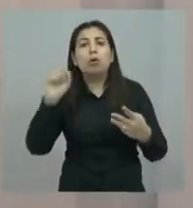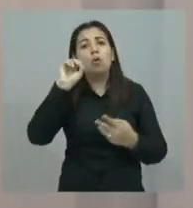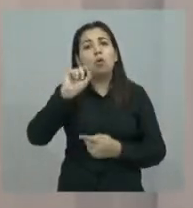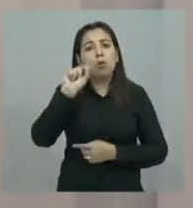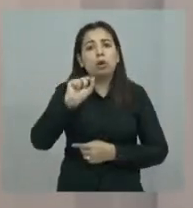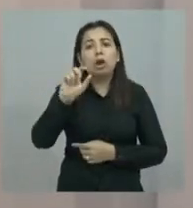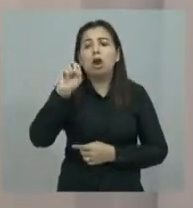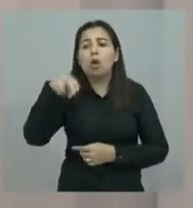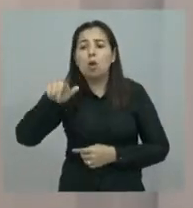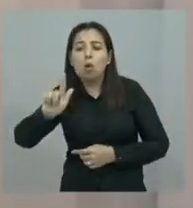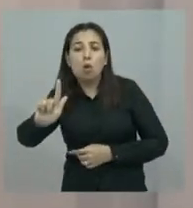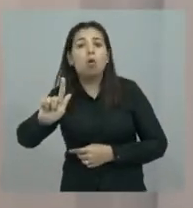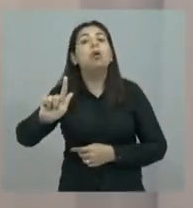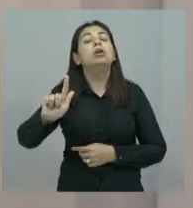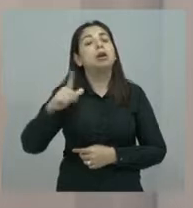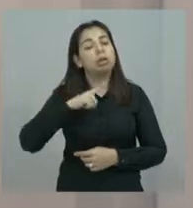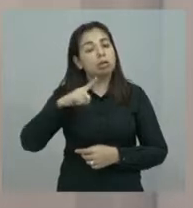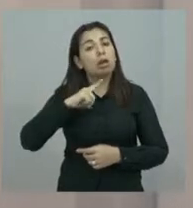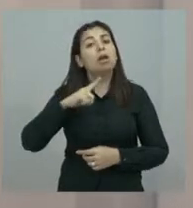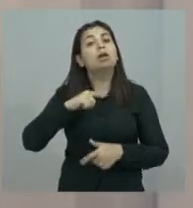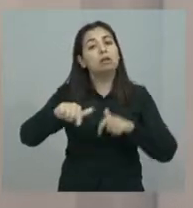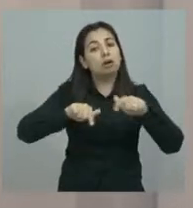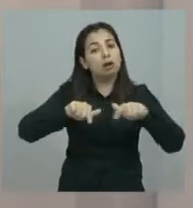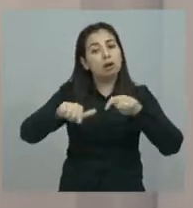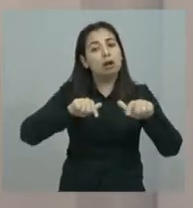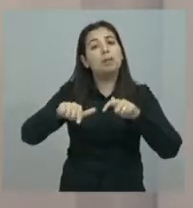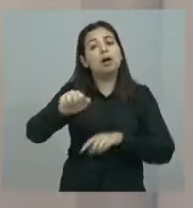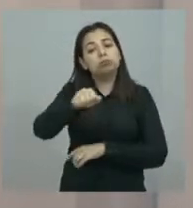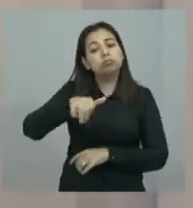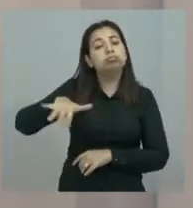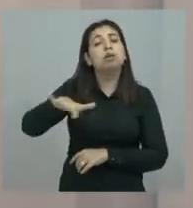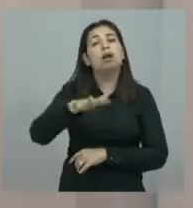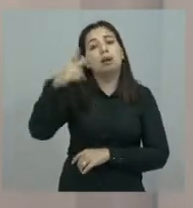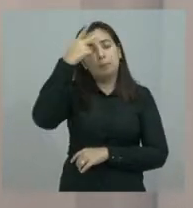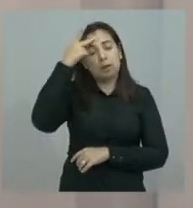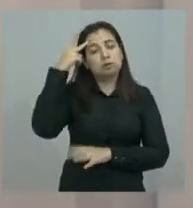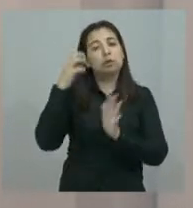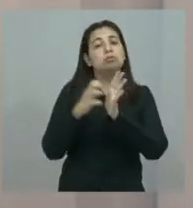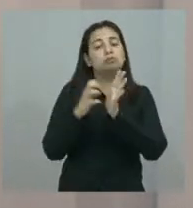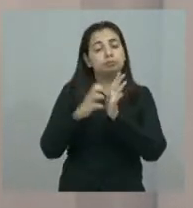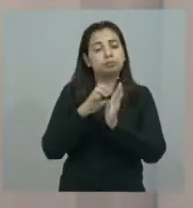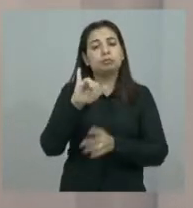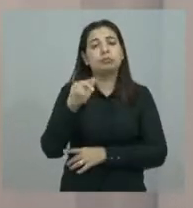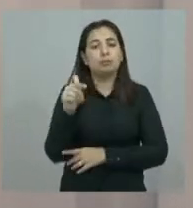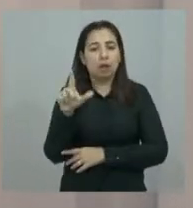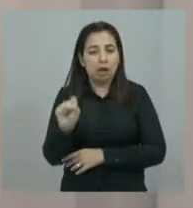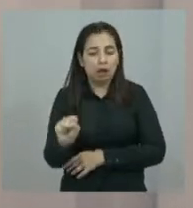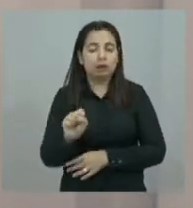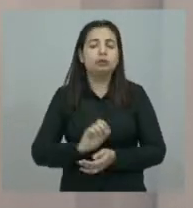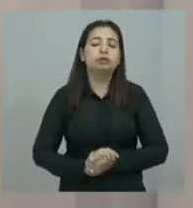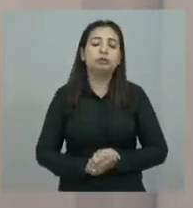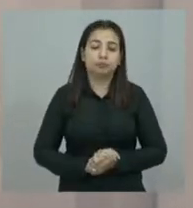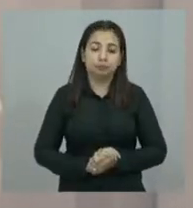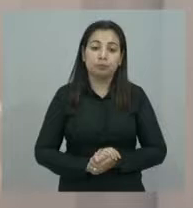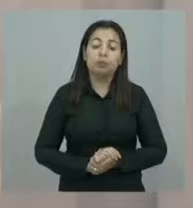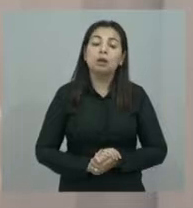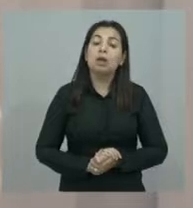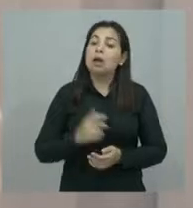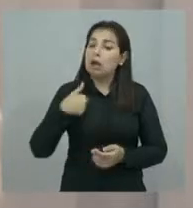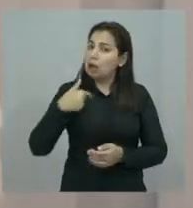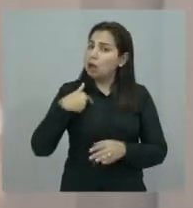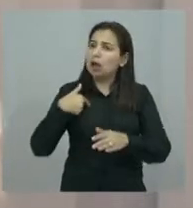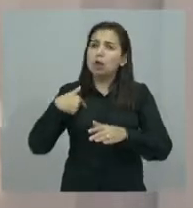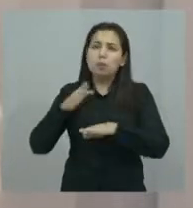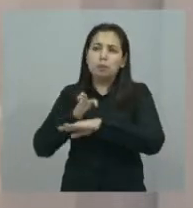ONGs, 30 ONGs que trabalham com esse público, pessoas vivendo com HIV AIDS, certo? E eu participo